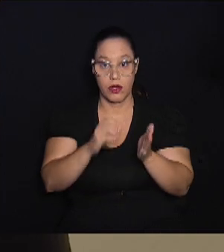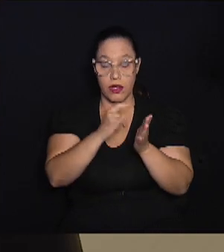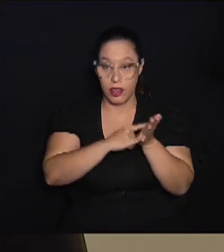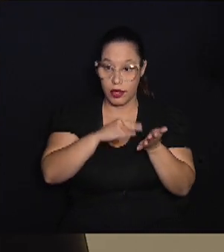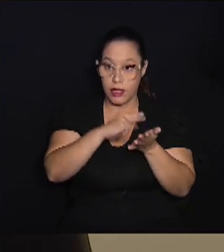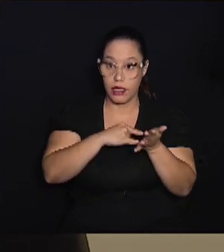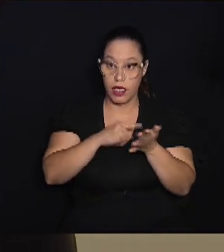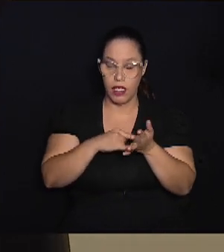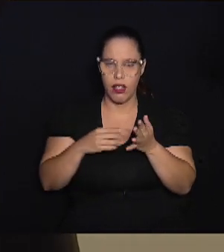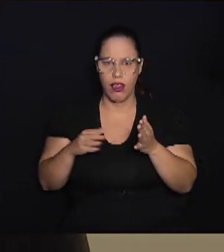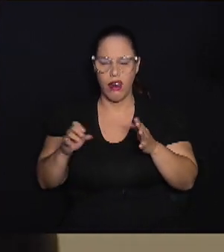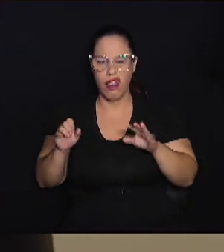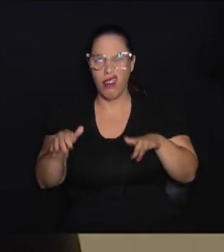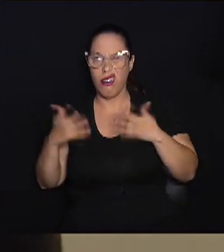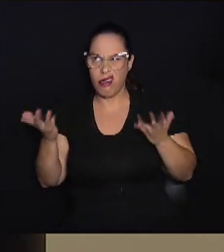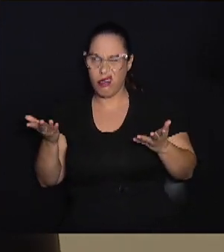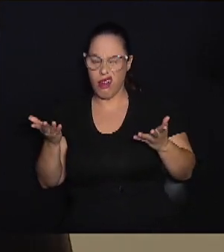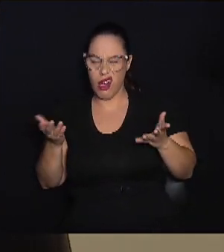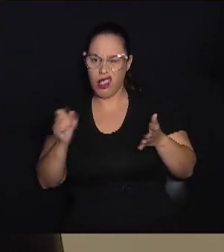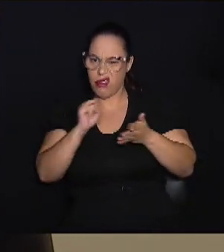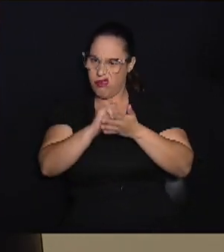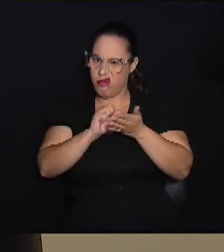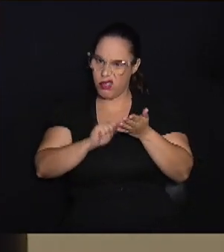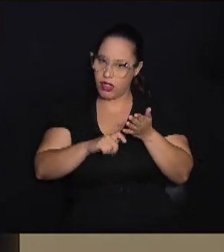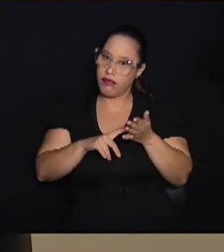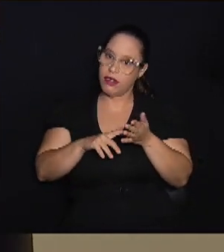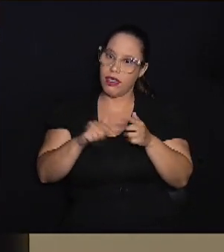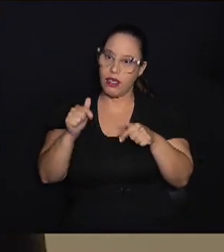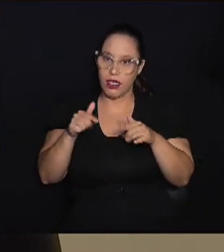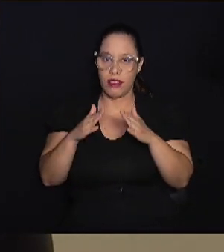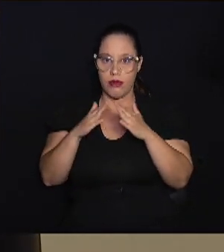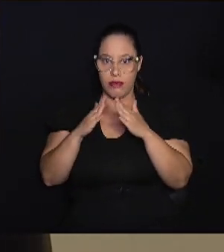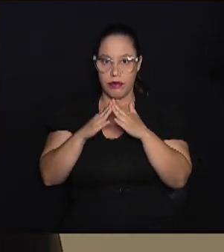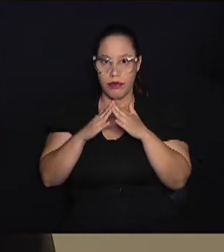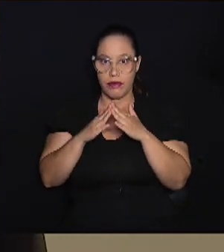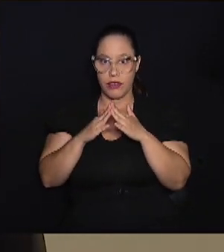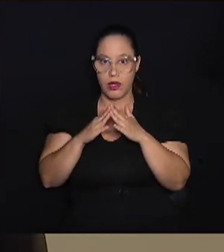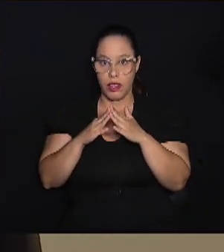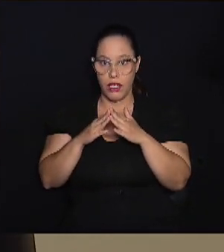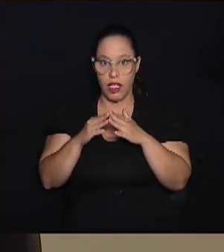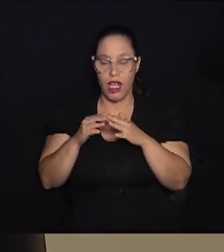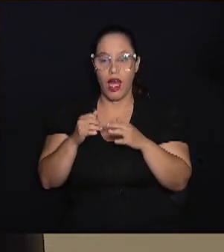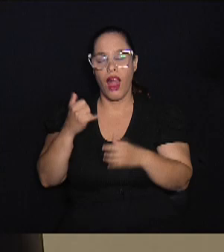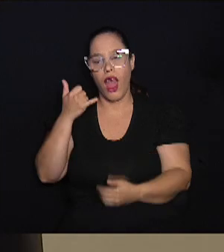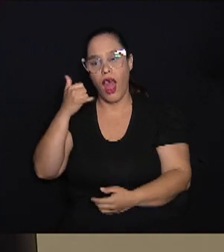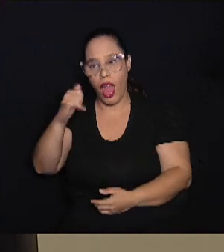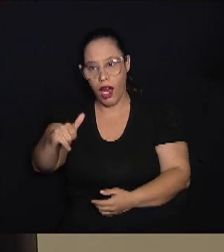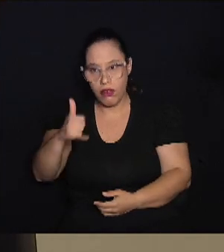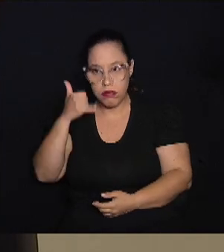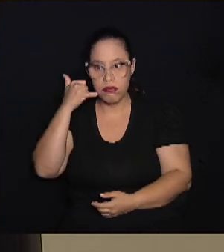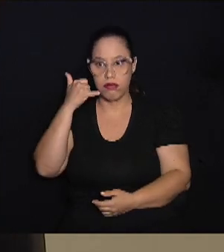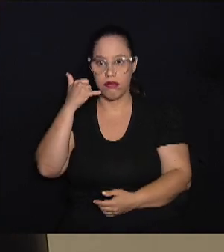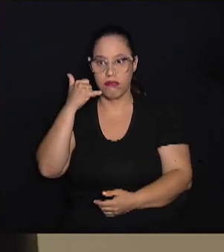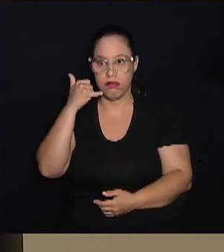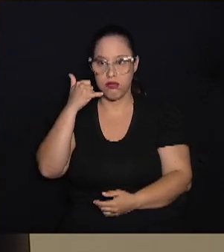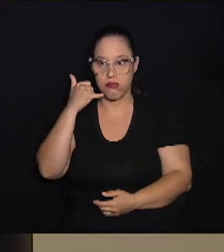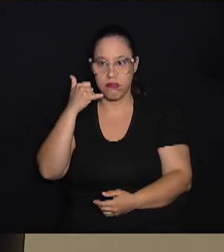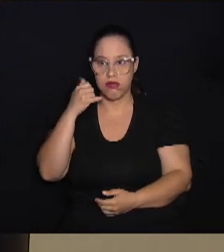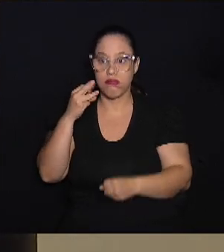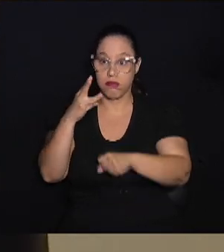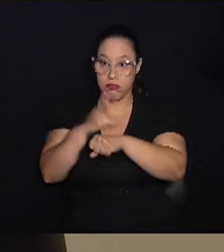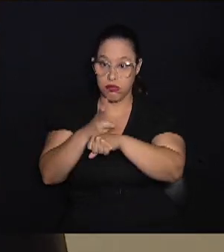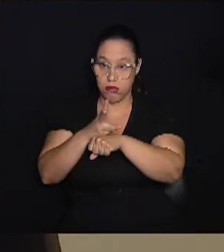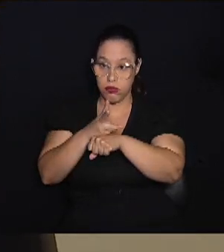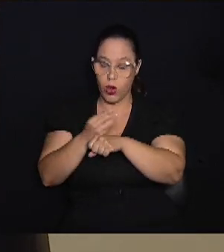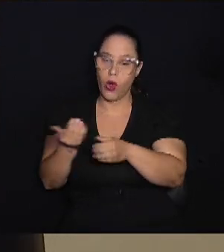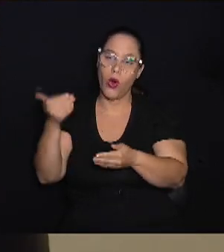quais são as nossas atividades dentro da casa. Eu peço para que essas mulheres entrem em contato com a gente através do próprio WhatsApp ou venham